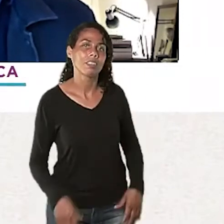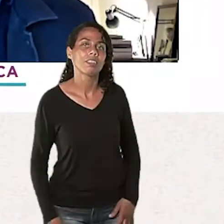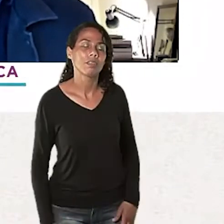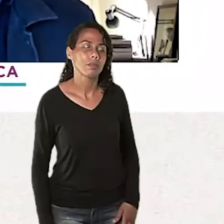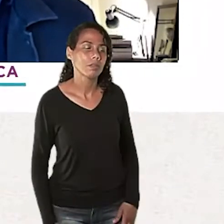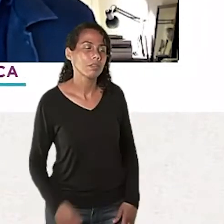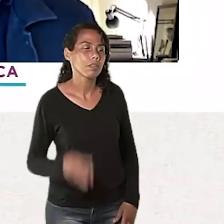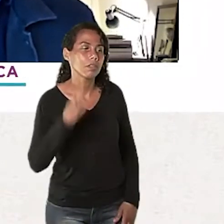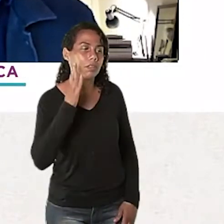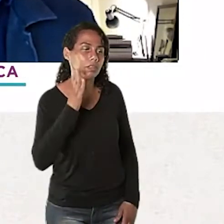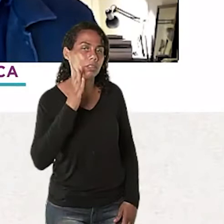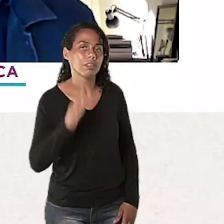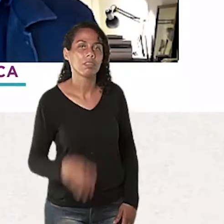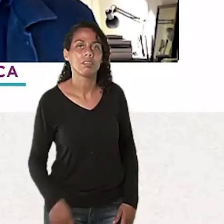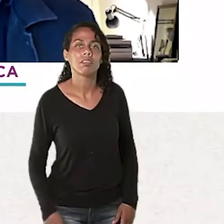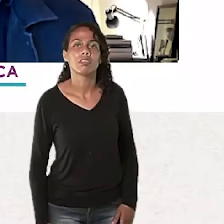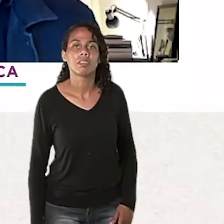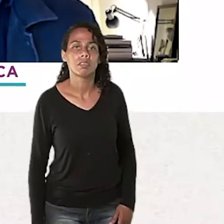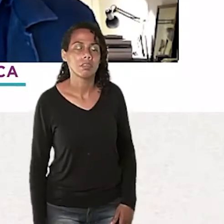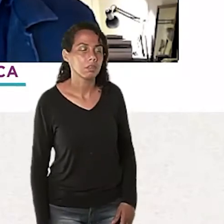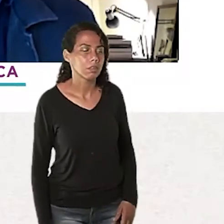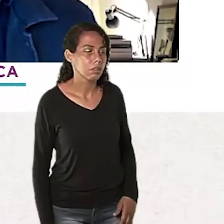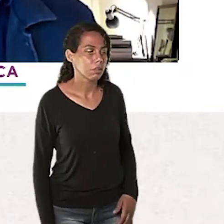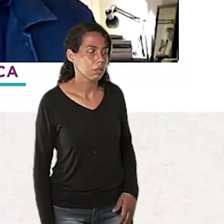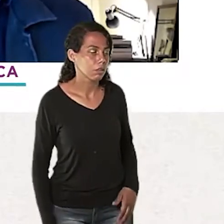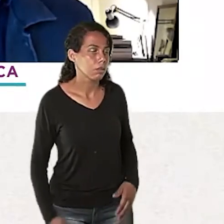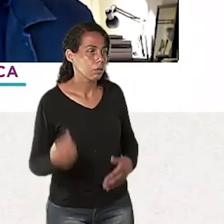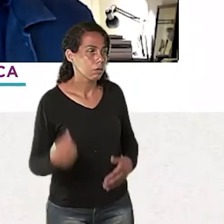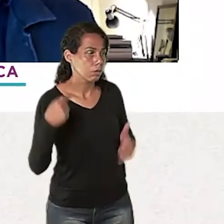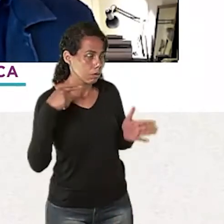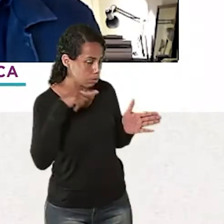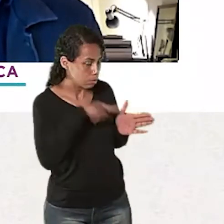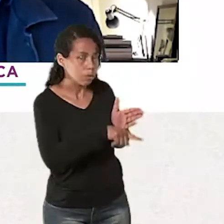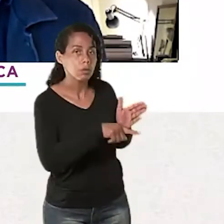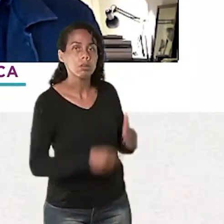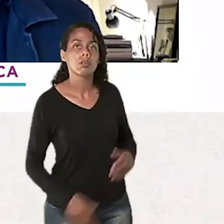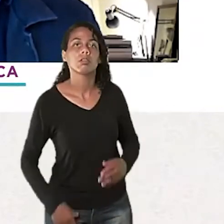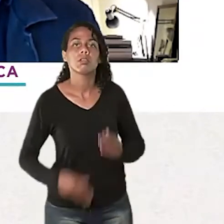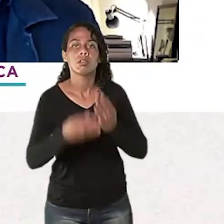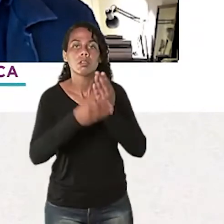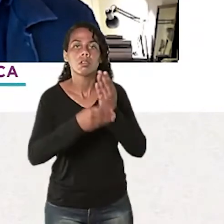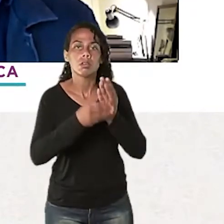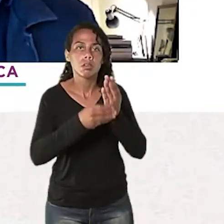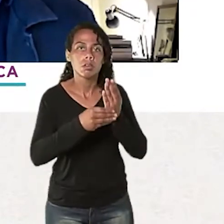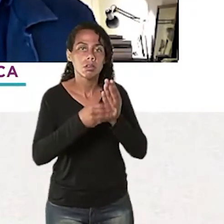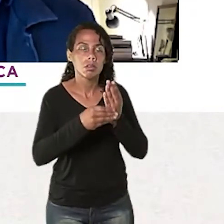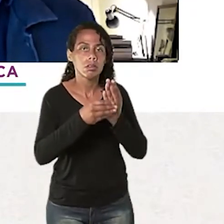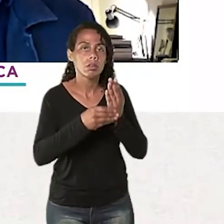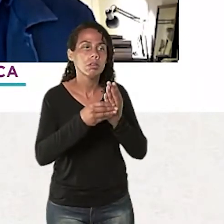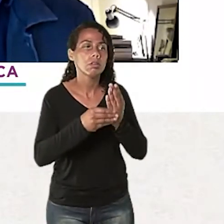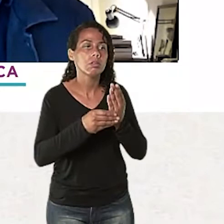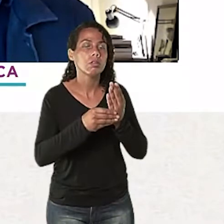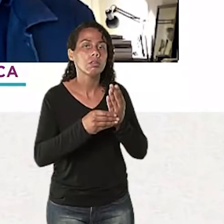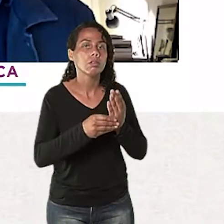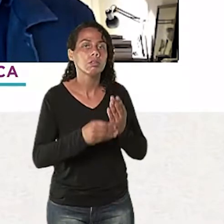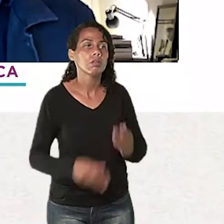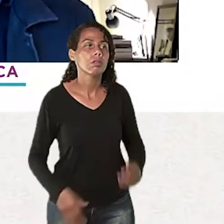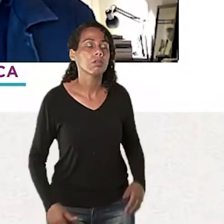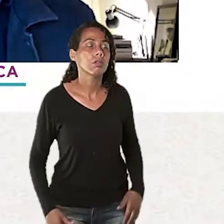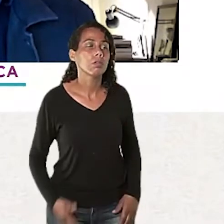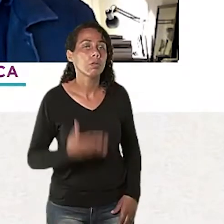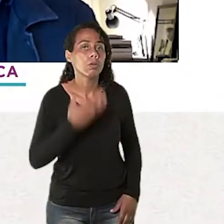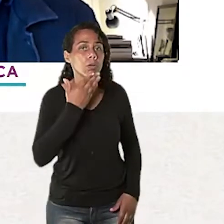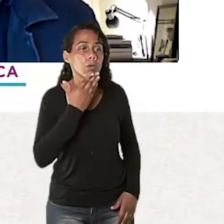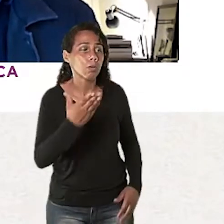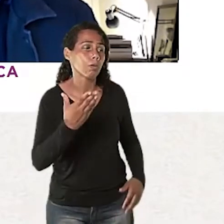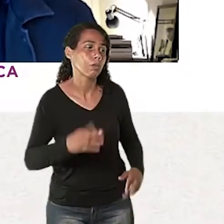Perdi aqui. Quais as semelhanças e diferenças entre seu livro, este livro e o seu primeiro livro de